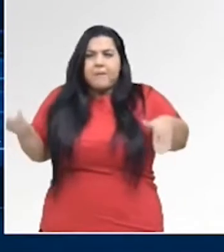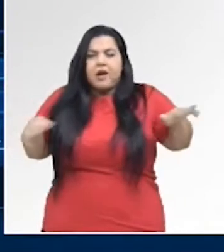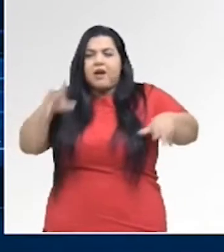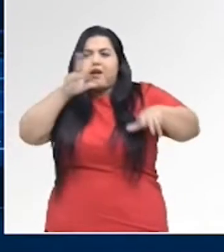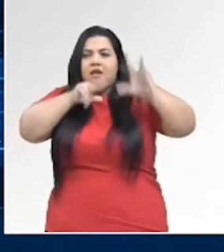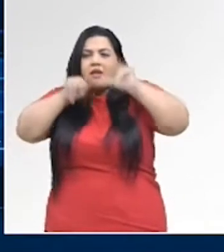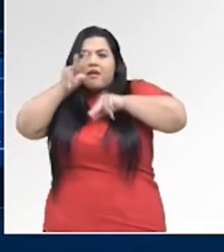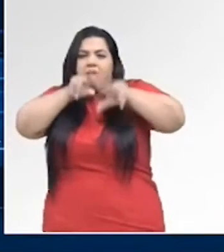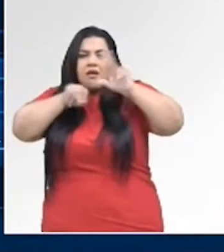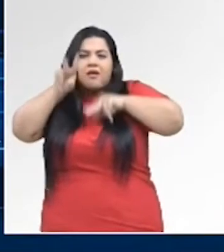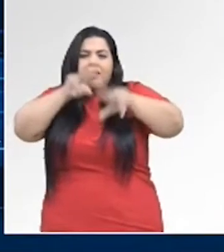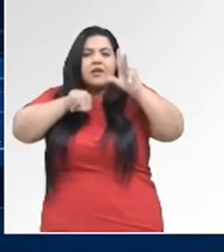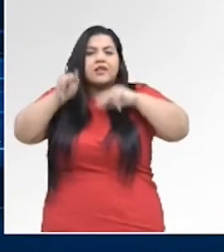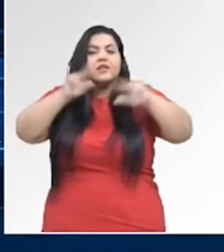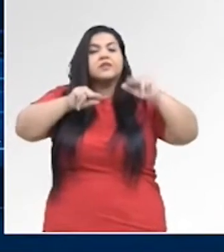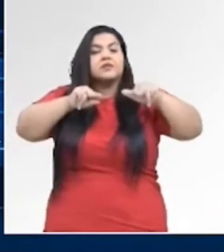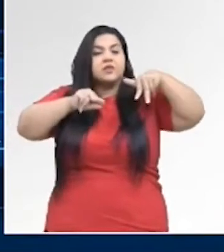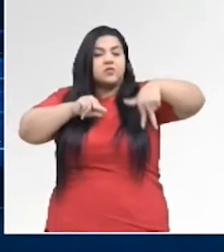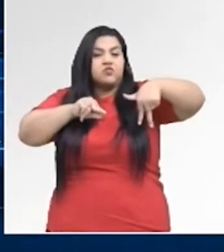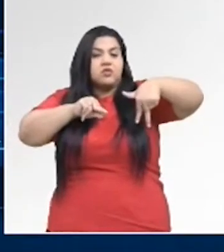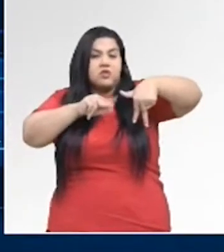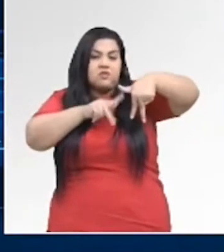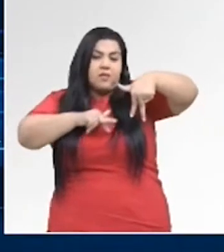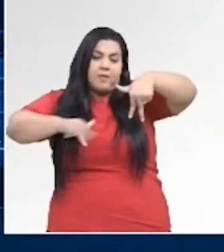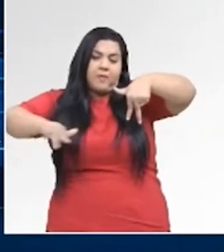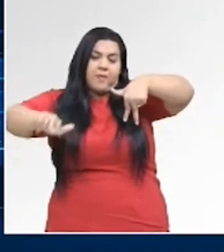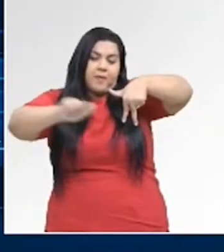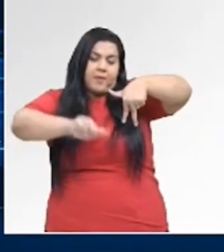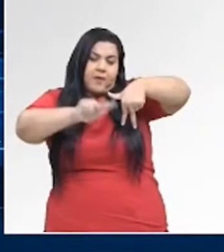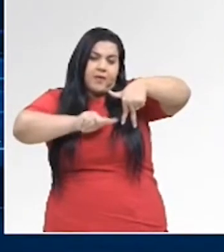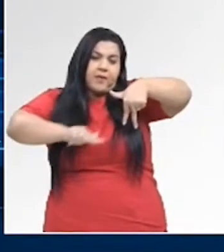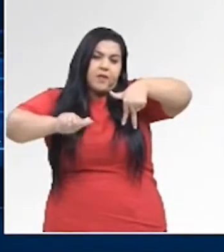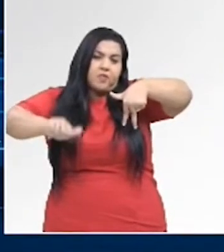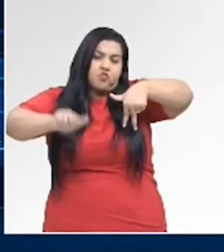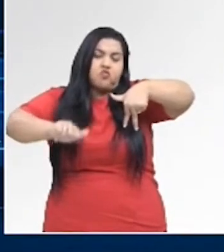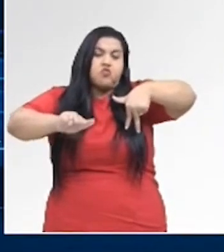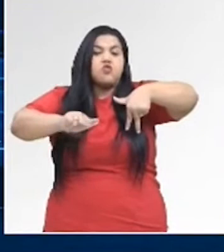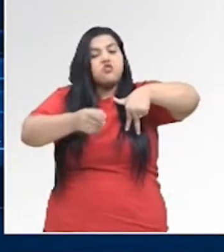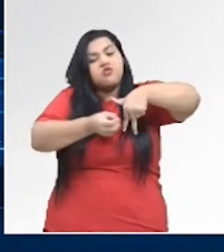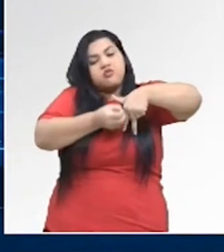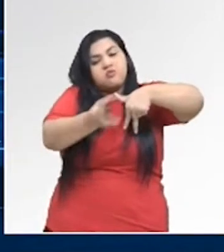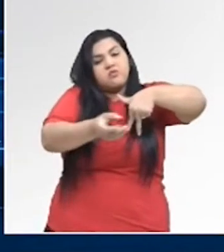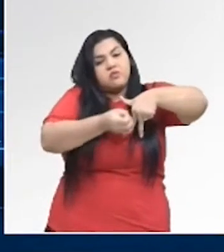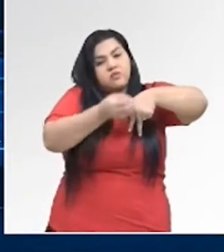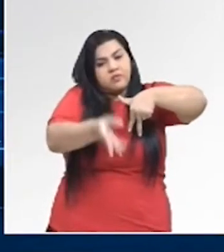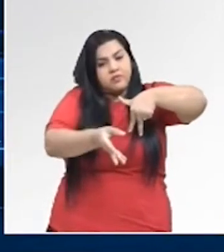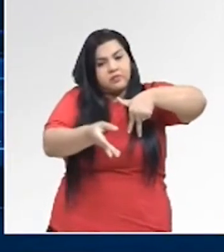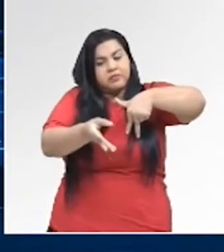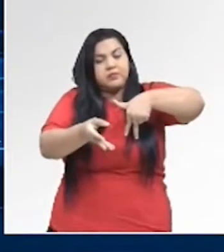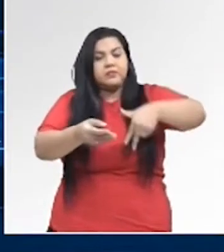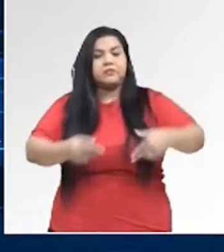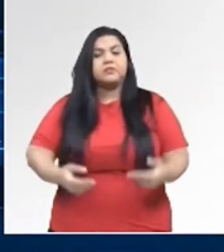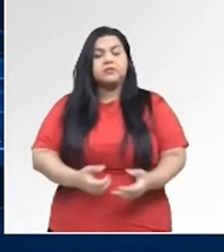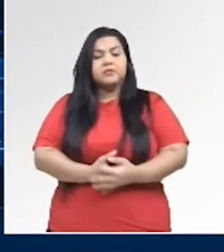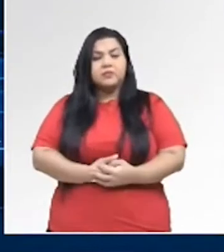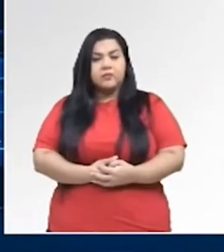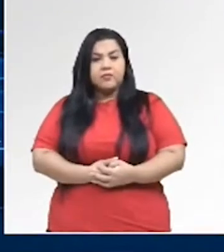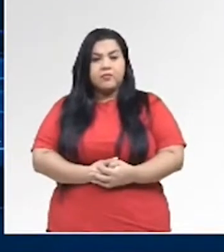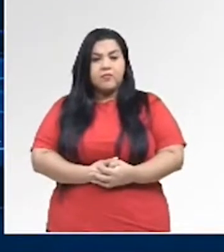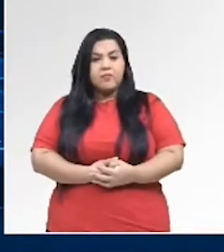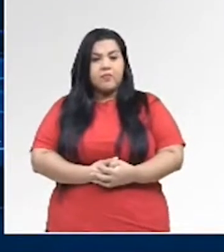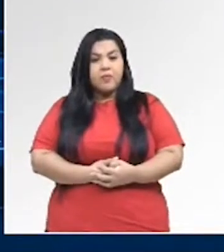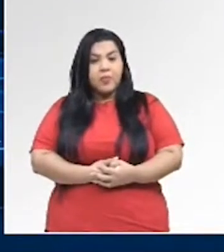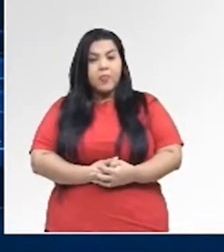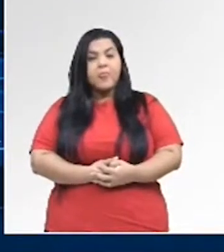bicos revoluteava e se embaralhada, rodeando a preta que jogava os últimos punhados de milho.